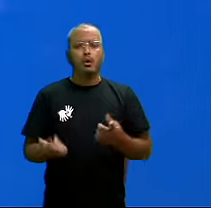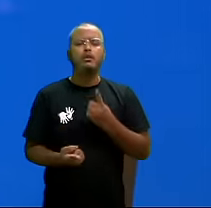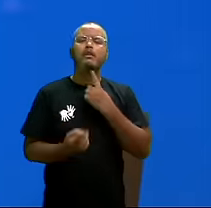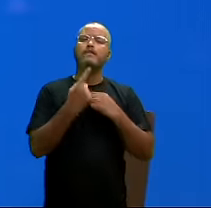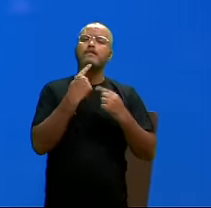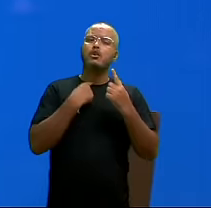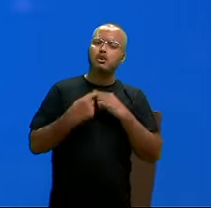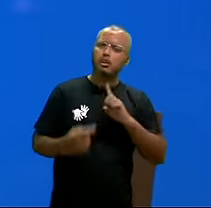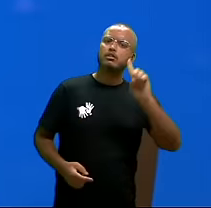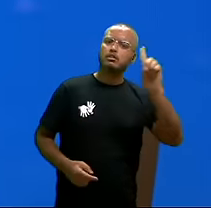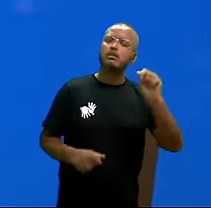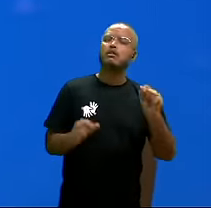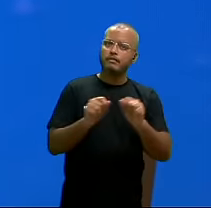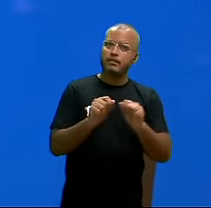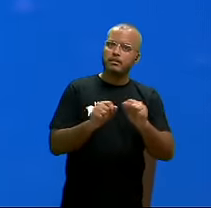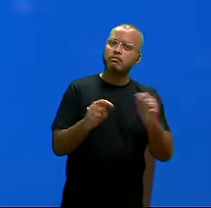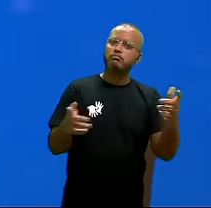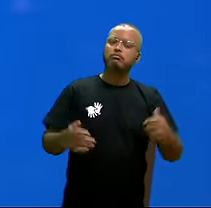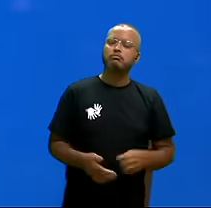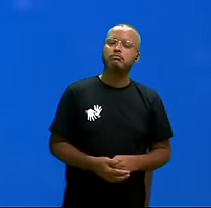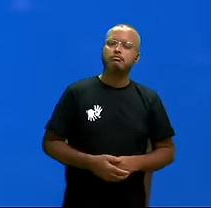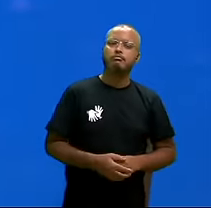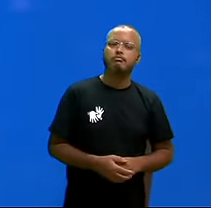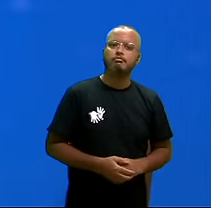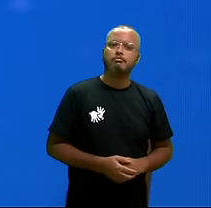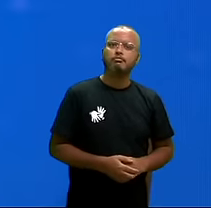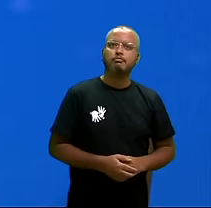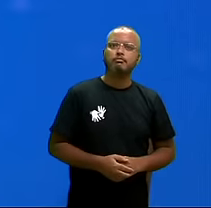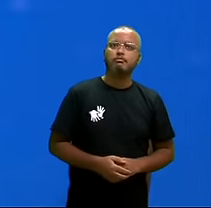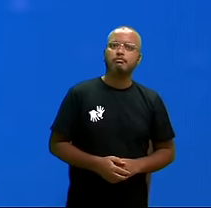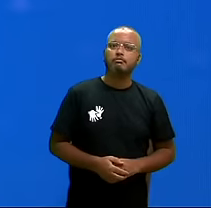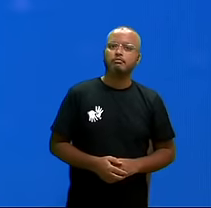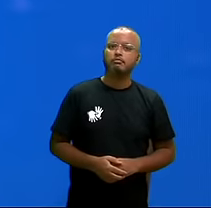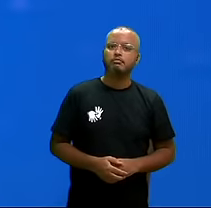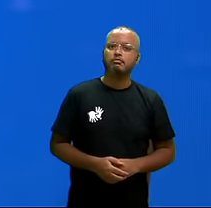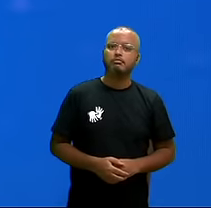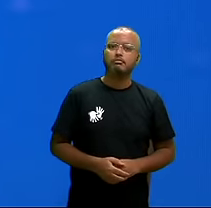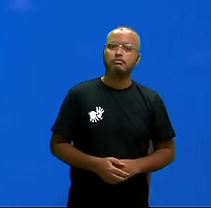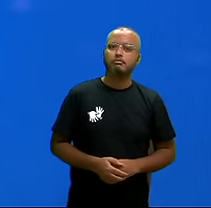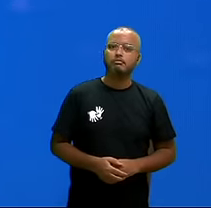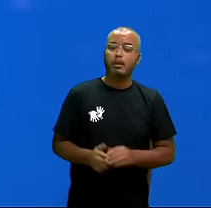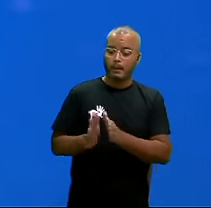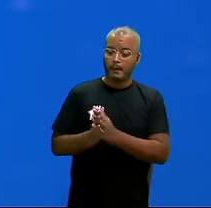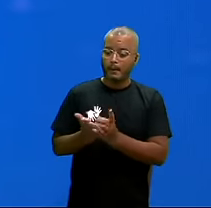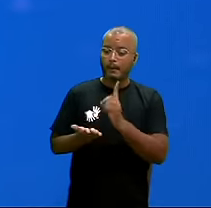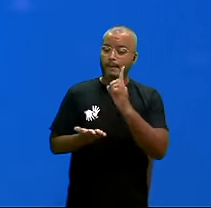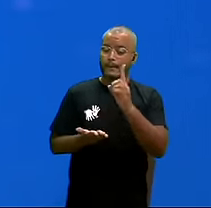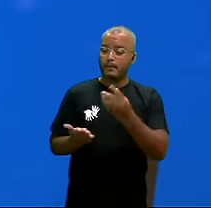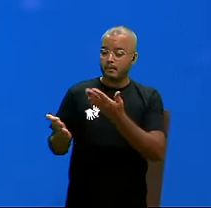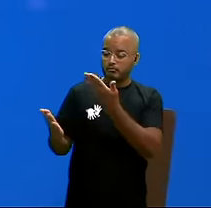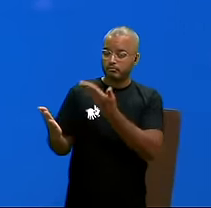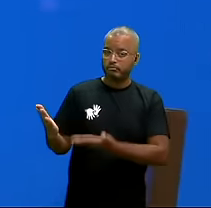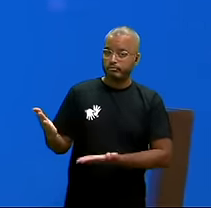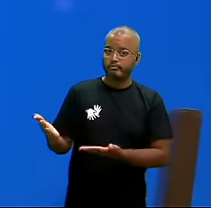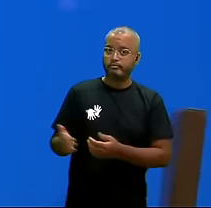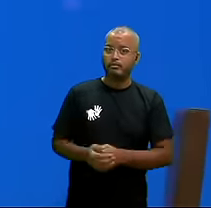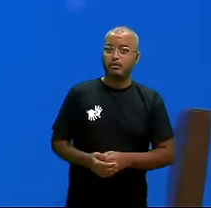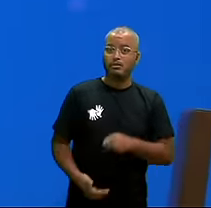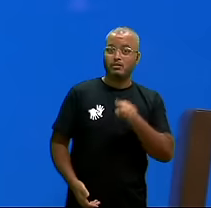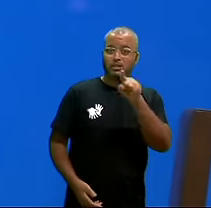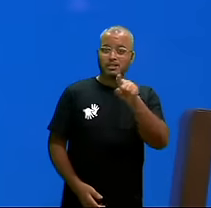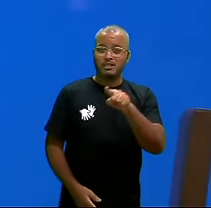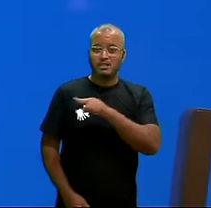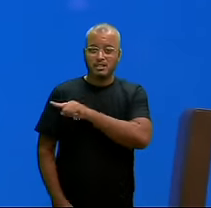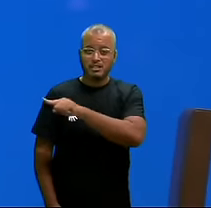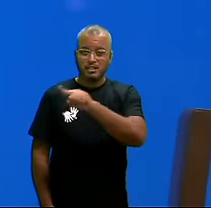de acordo com a vontade de Deus. É escrito: vocês recebam tudo aquilo